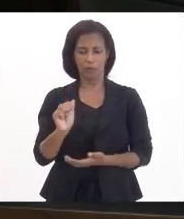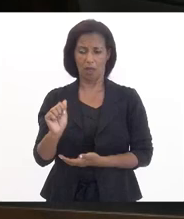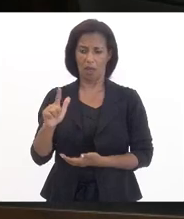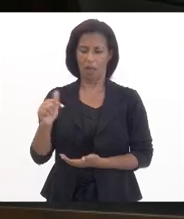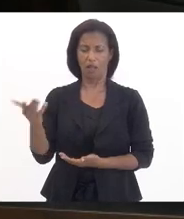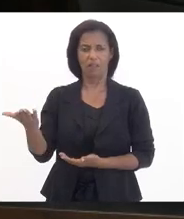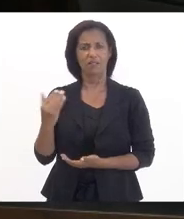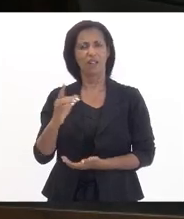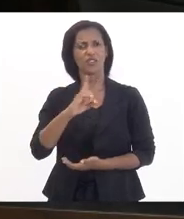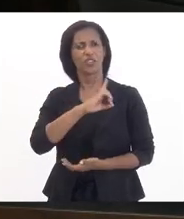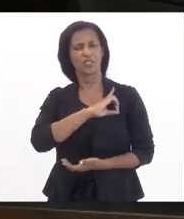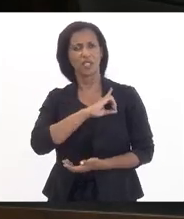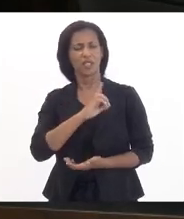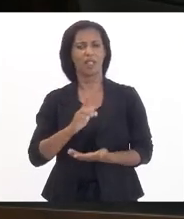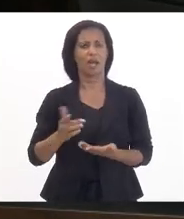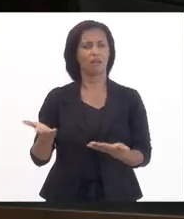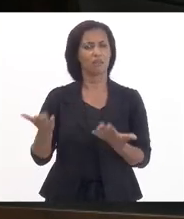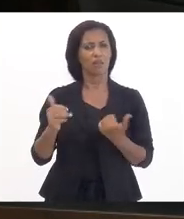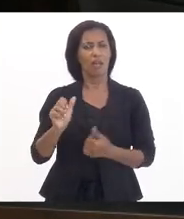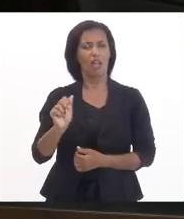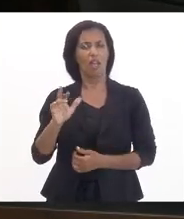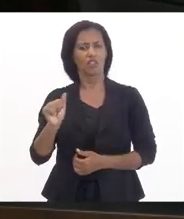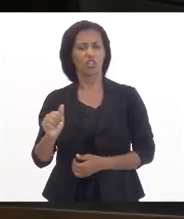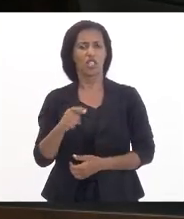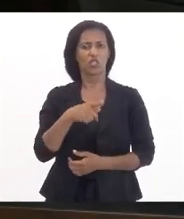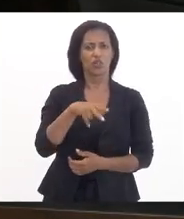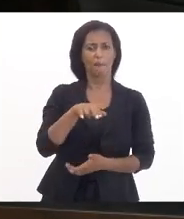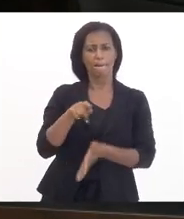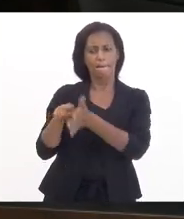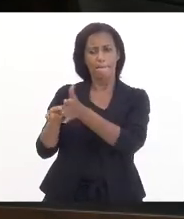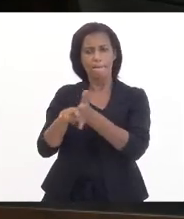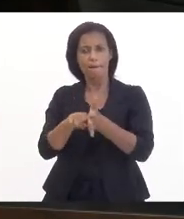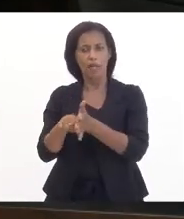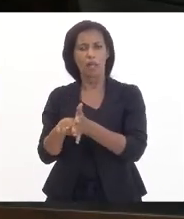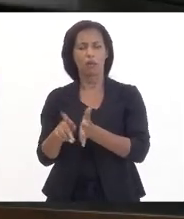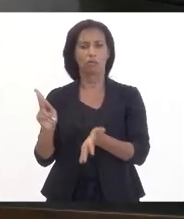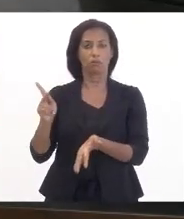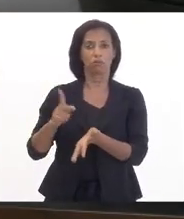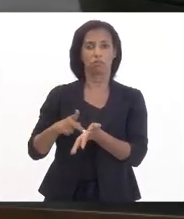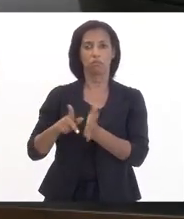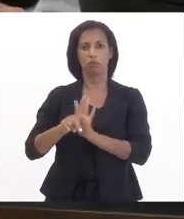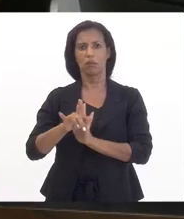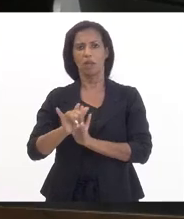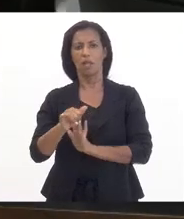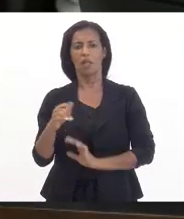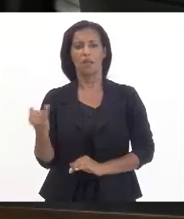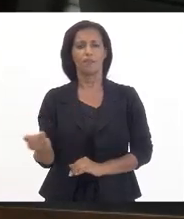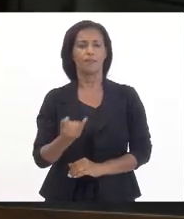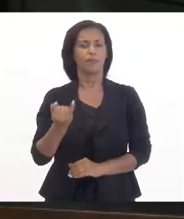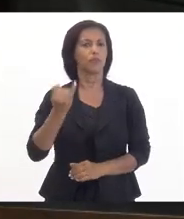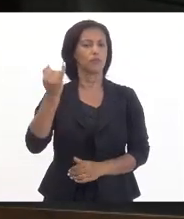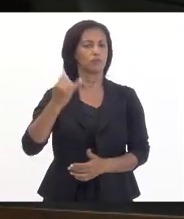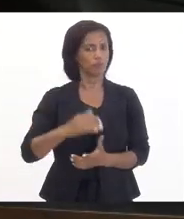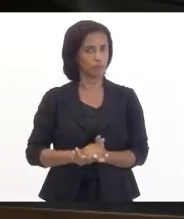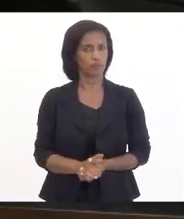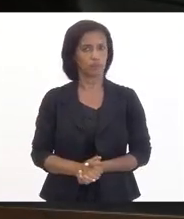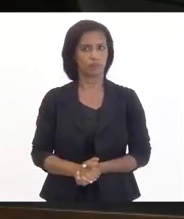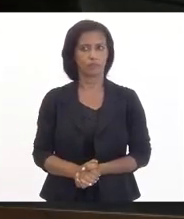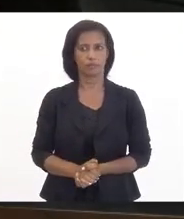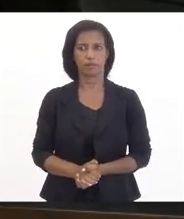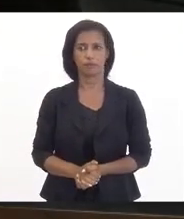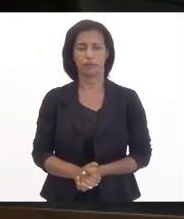traga delegados, traga agentes, traga peritos, porque realmente é uma lei importantíssima